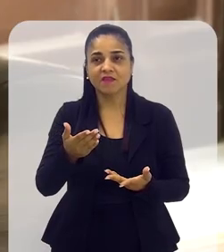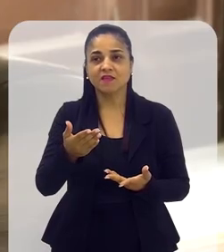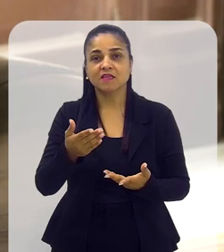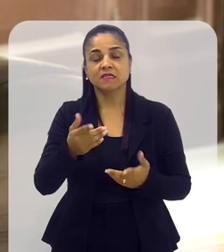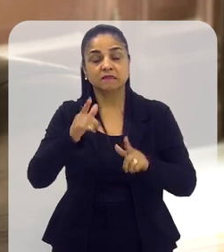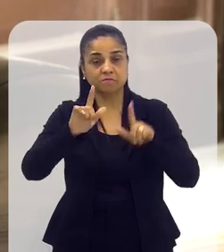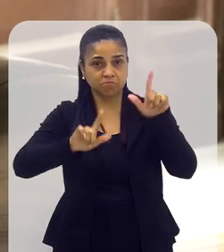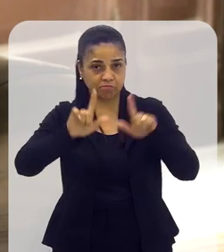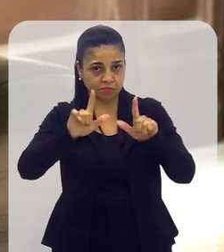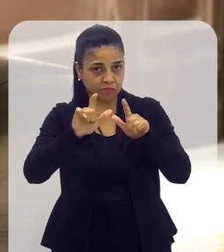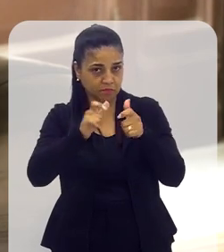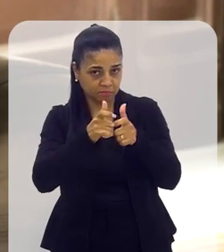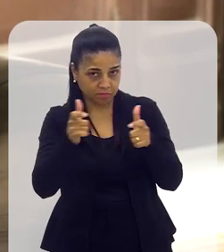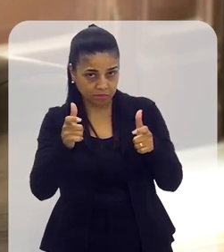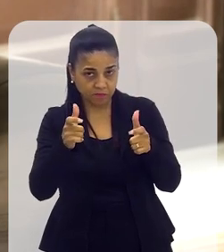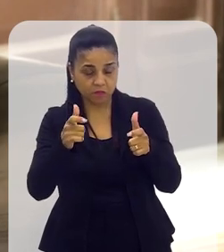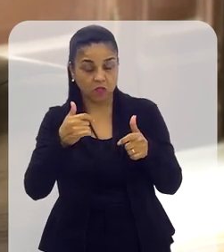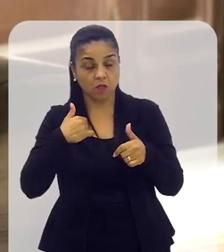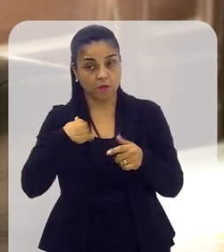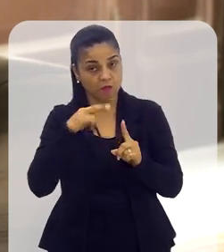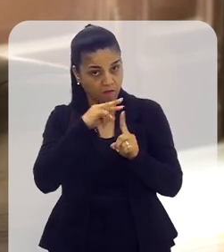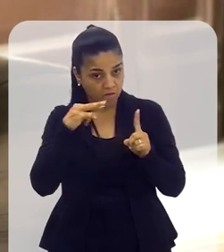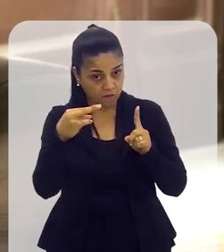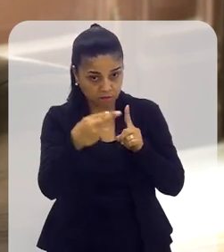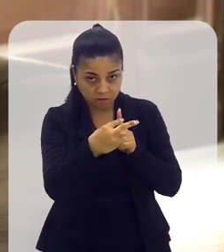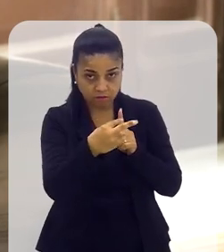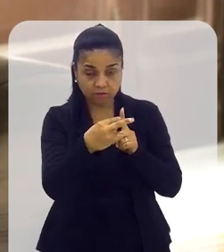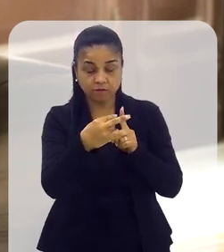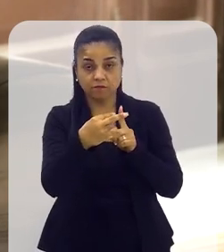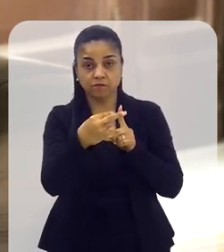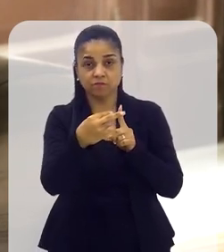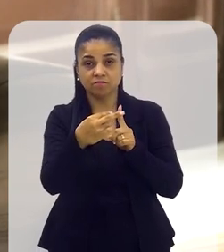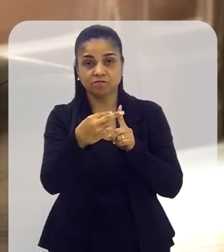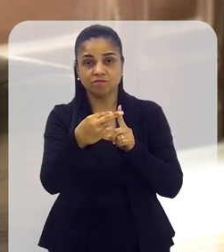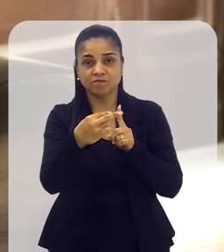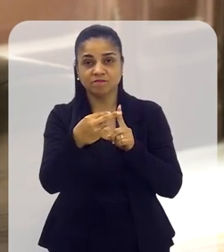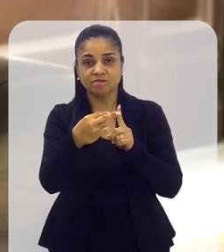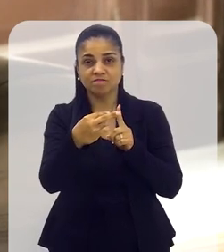a finalidade desses programas, no caso assim, no meu ponto de vista,